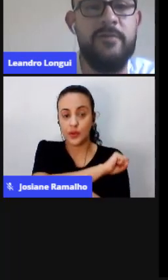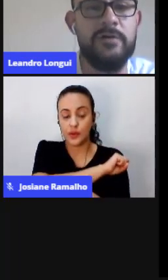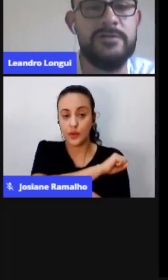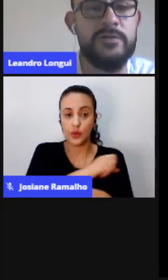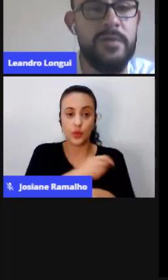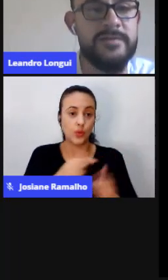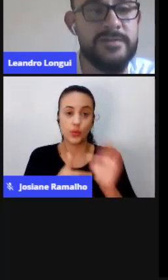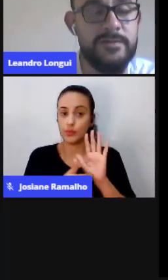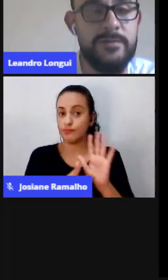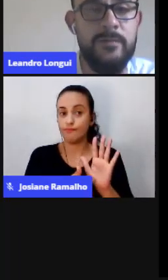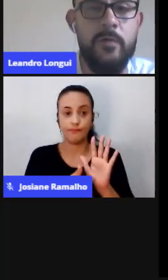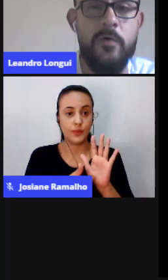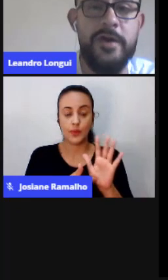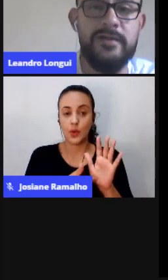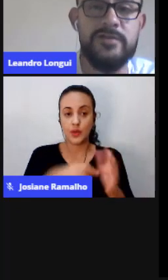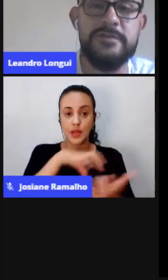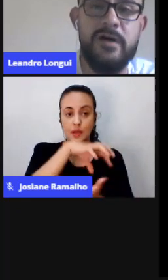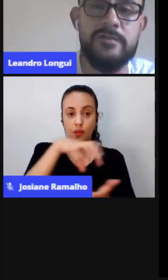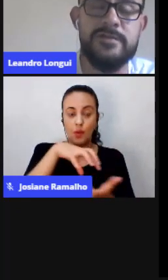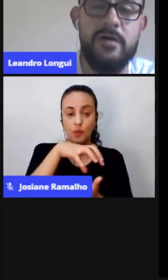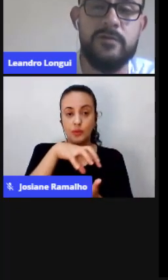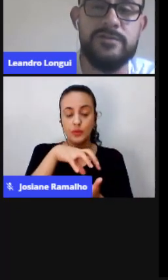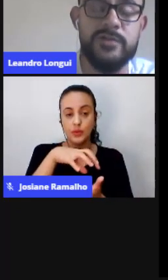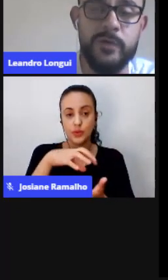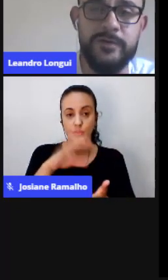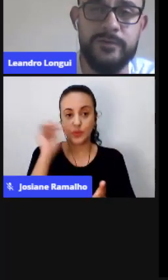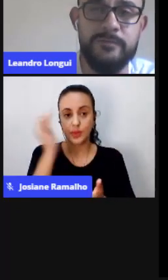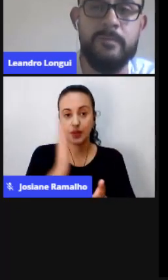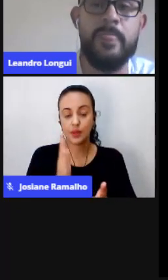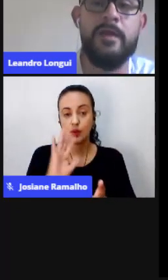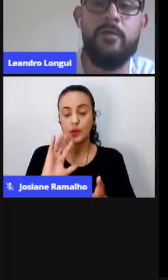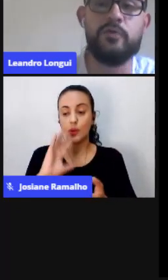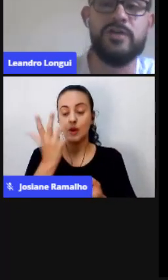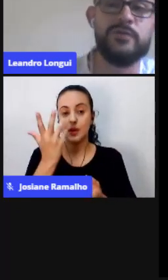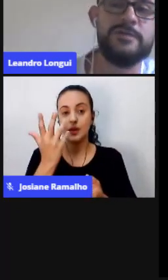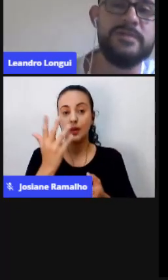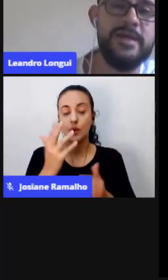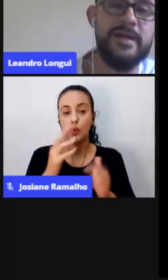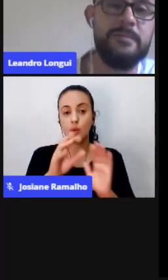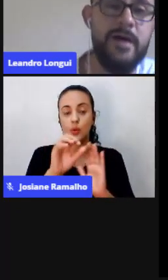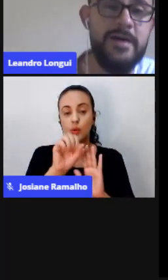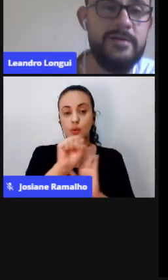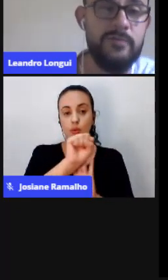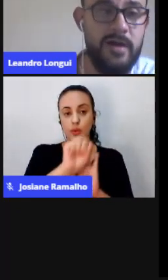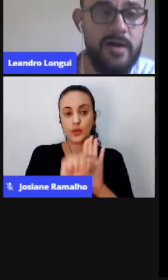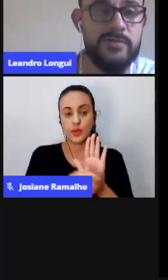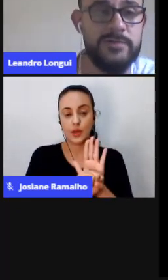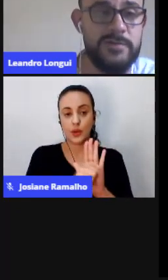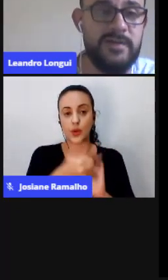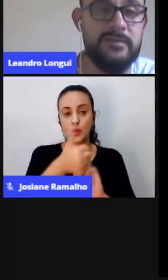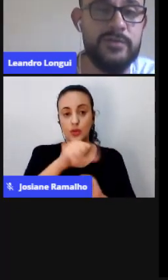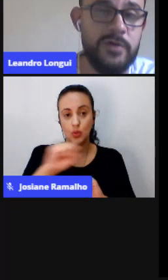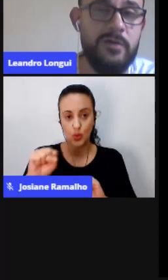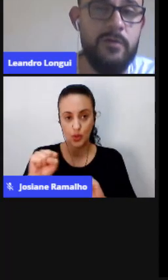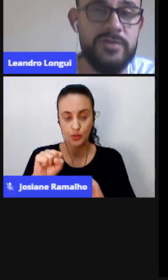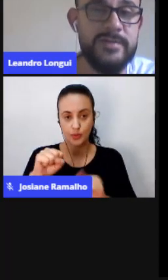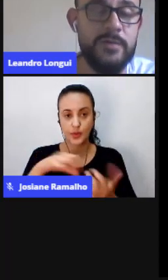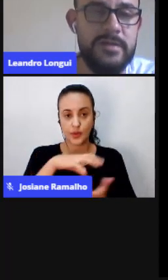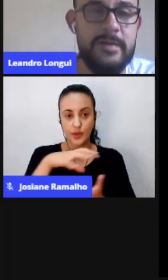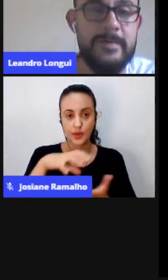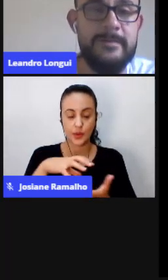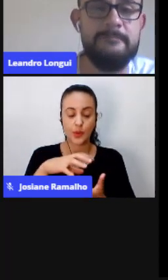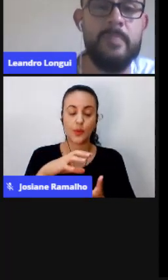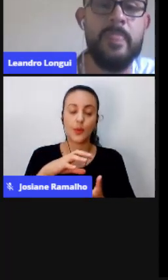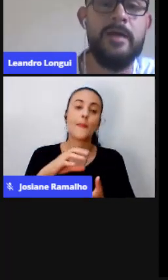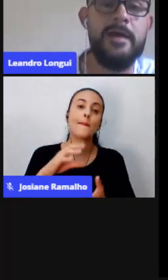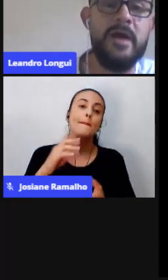especificar as revoltas do Brasil ocorridas no final do século XVIII, conjurações mineira e baiana, no caso, nós tratamos só da